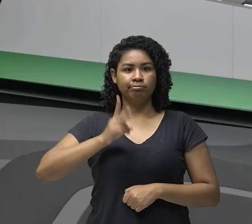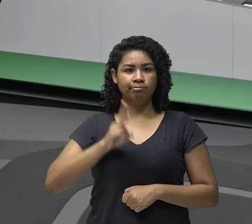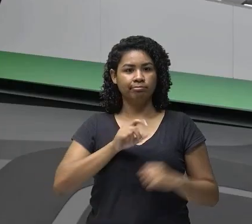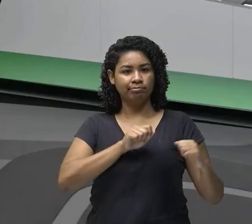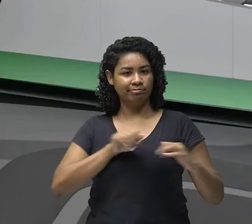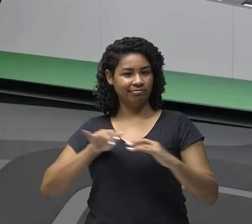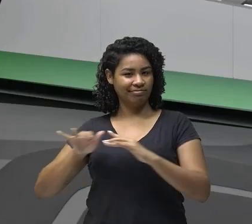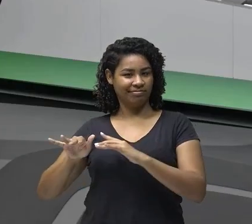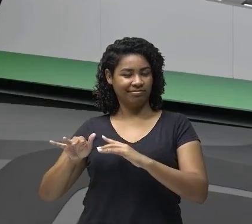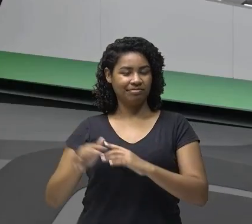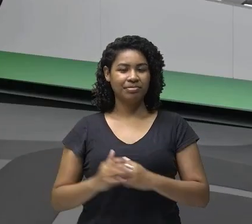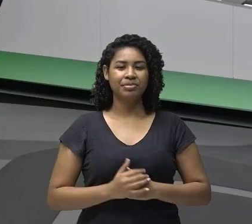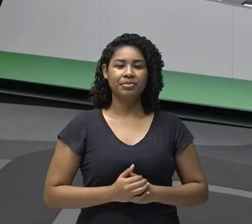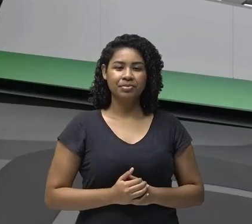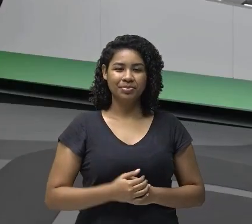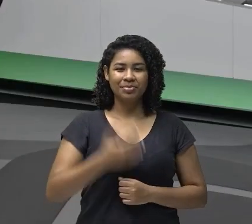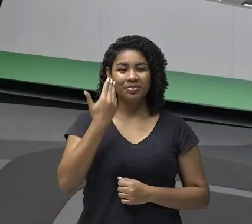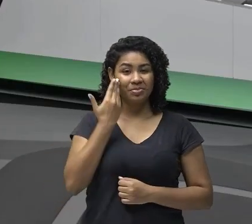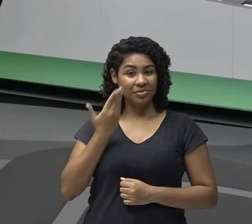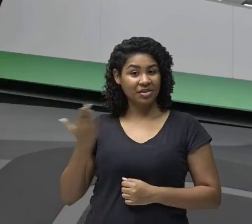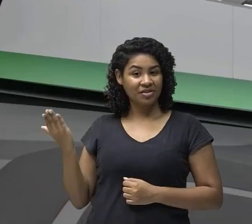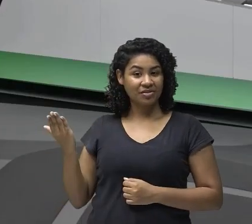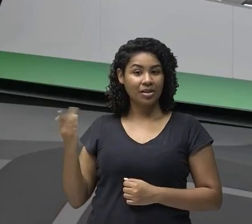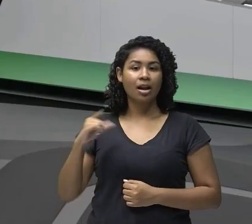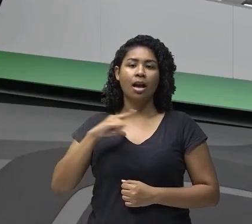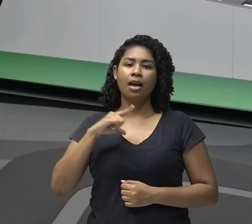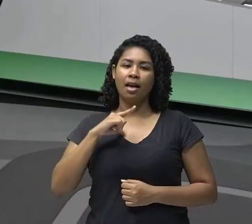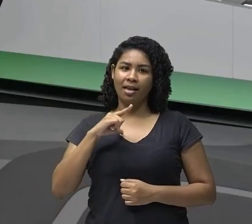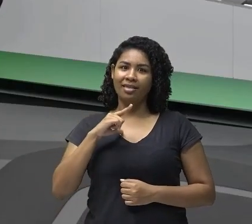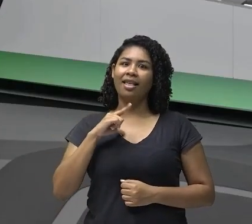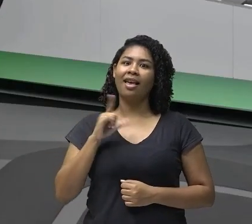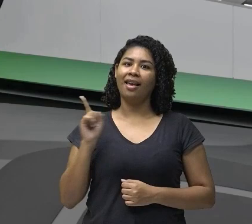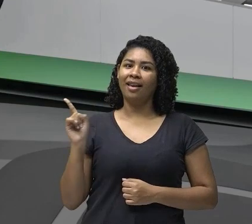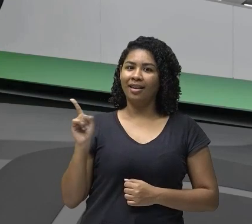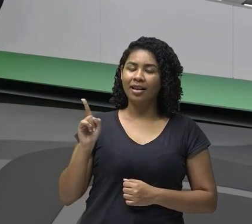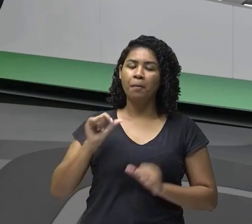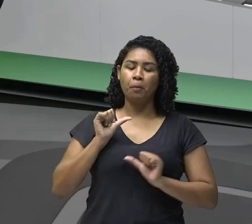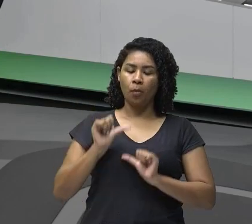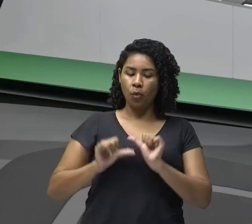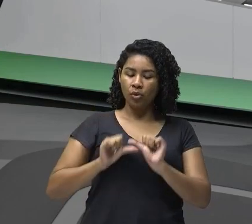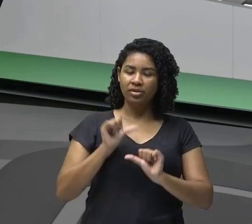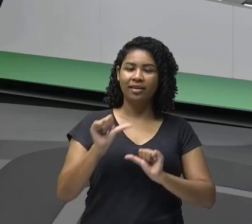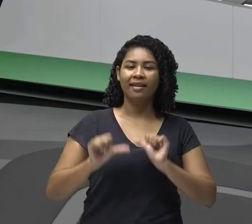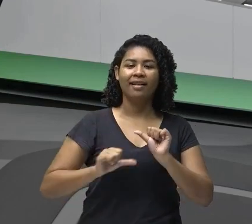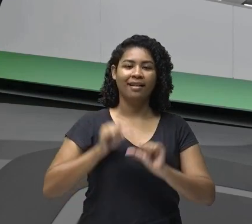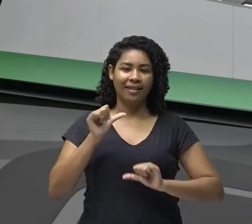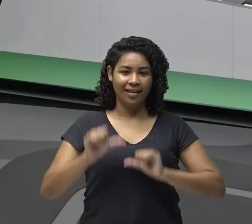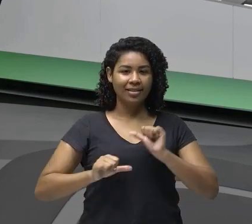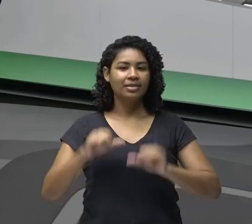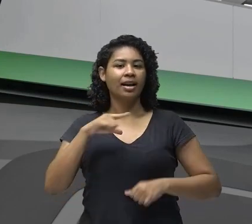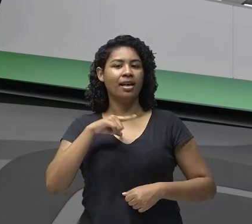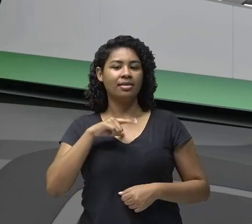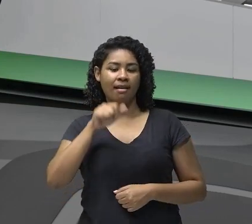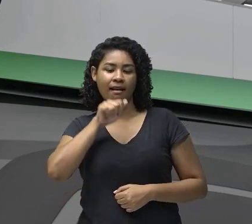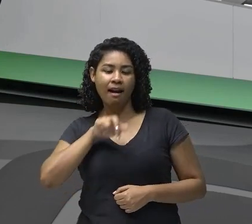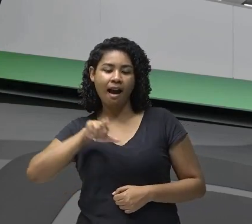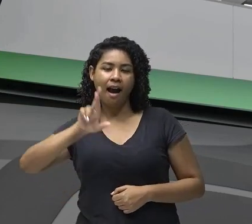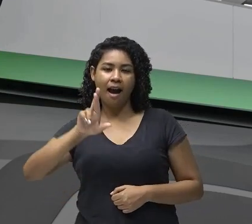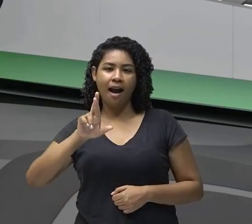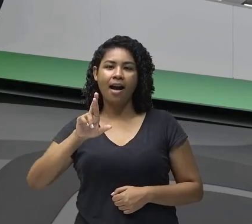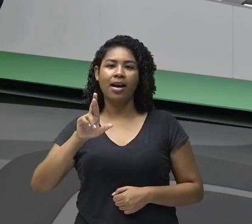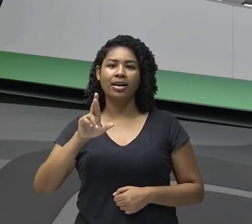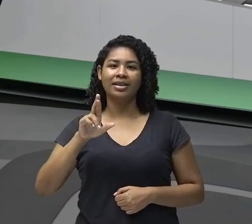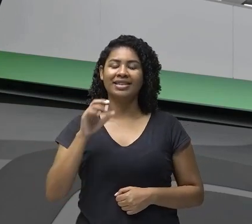mar. Vocês viram aí que há essa interferência, essa mudança de ar frio para